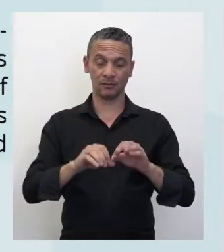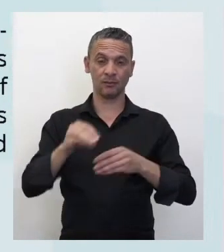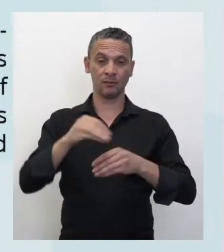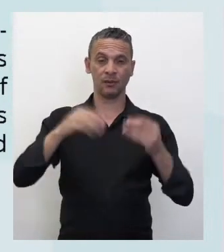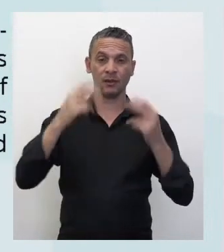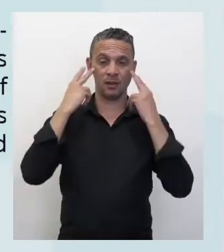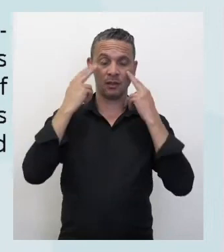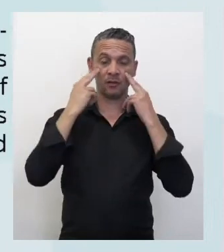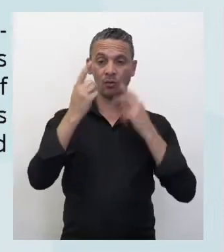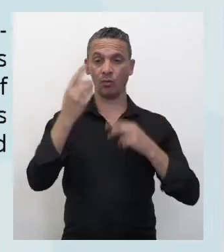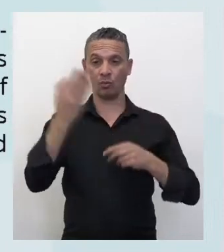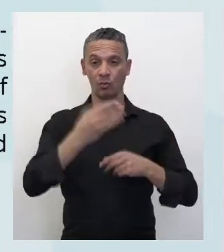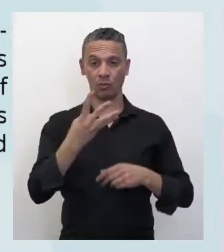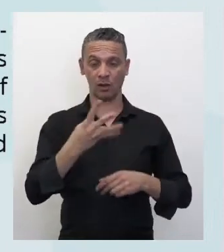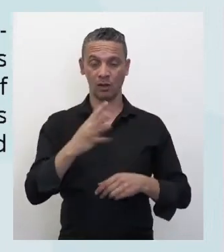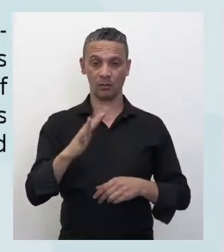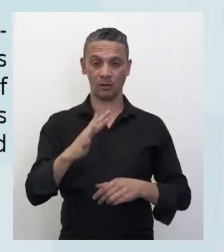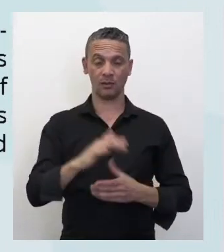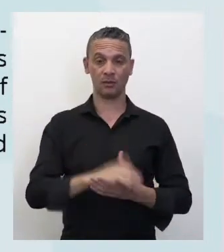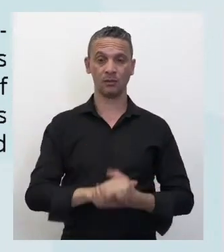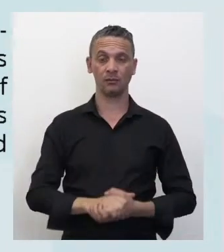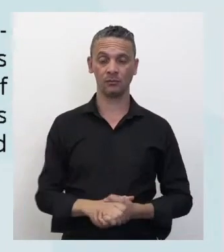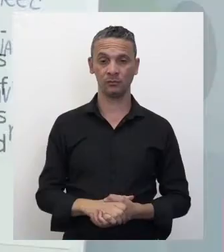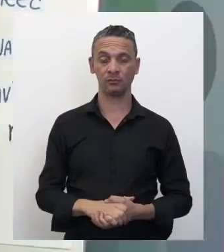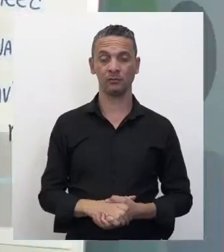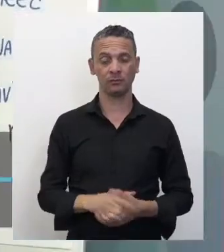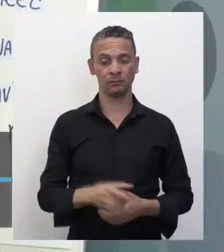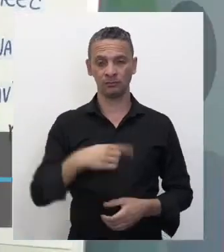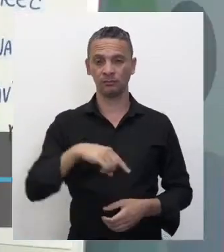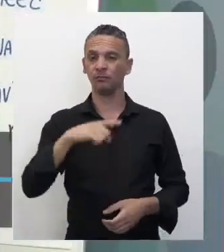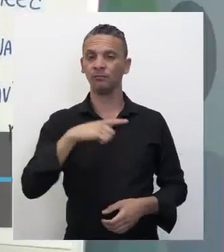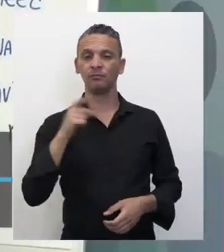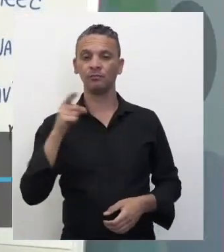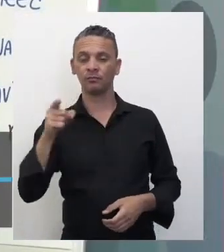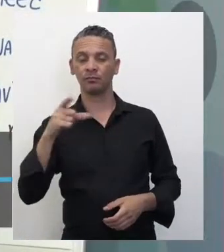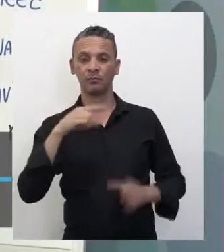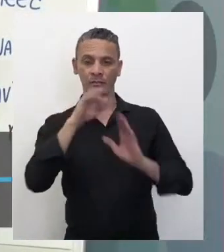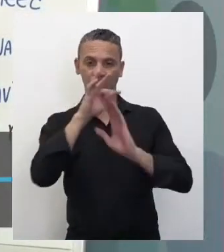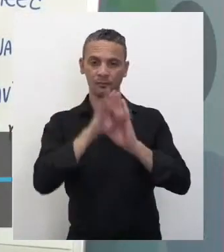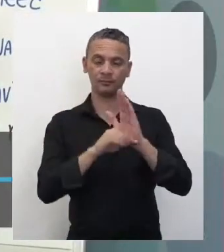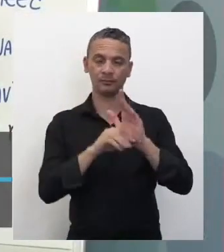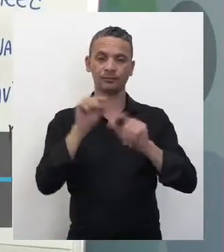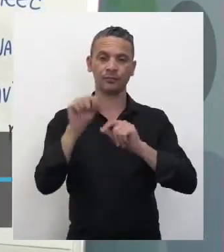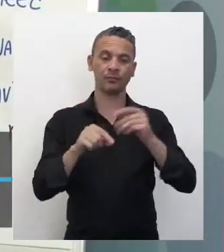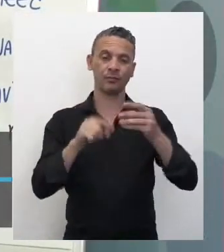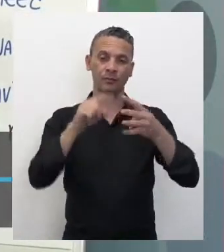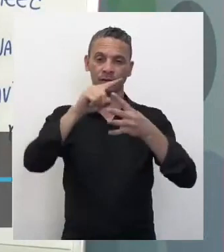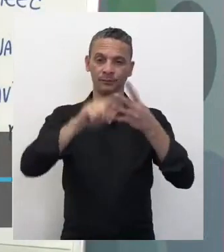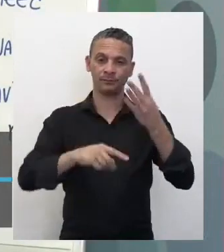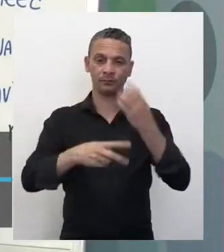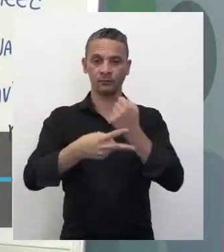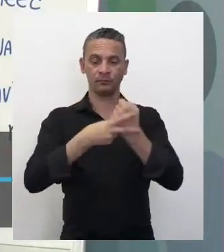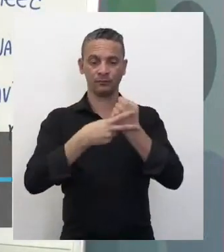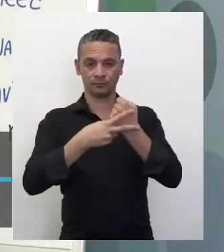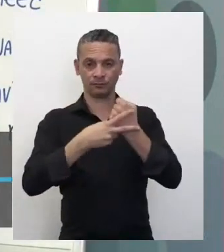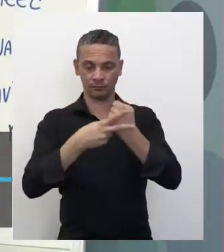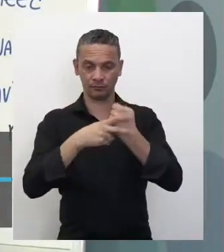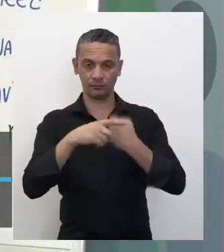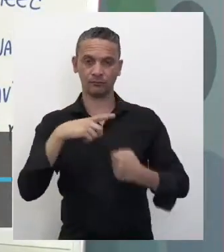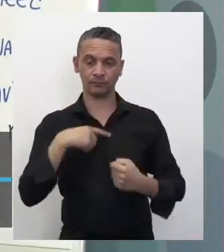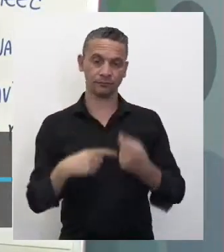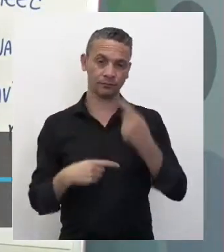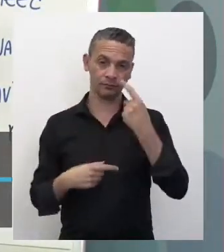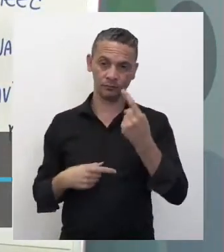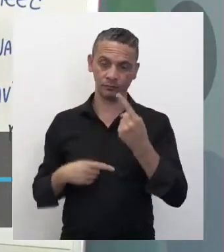um quarto cada. Very nice. Então, nós tivemos ali, para a gente no texto, 4 verbinhos sublinhados e um deles